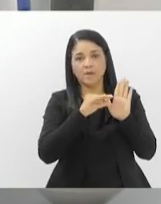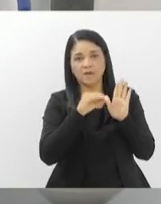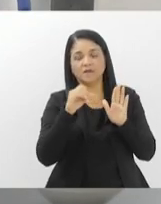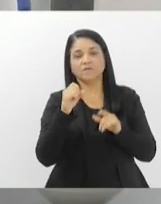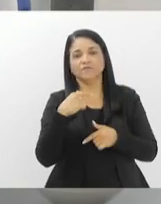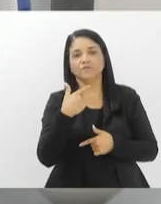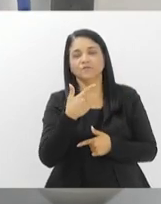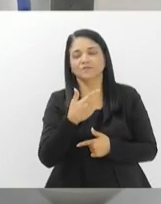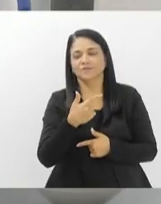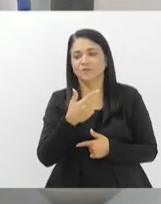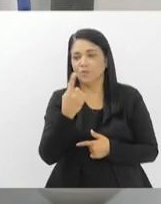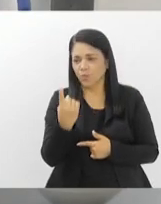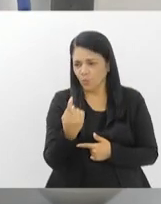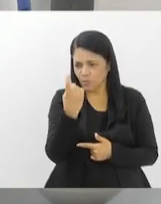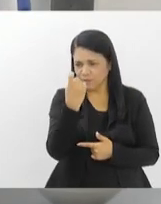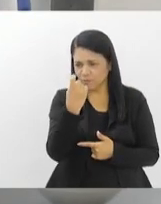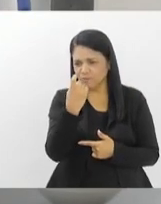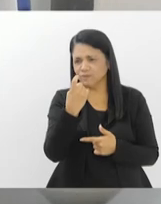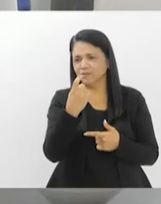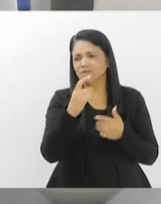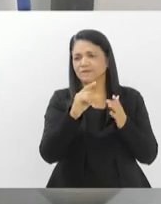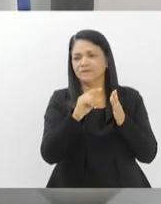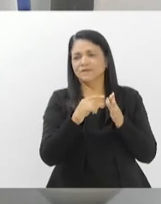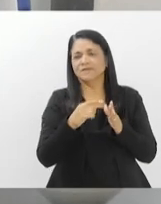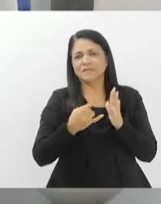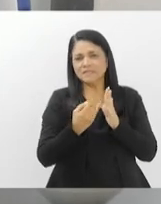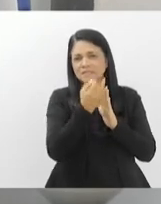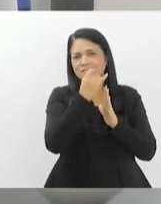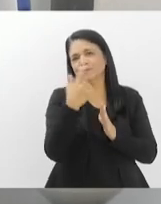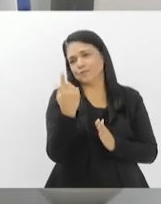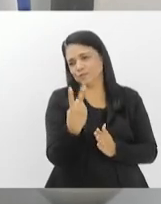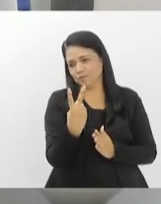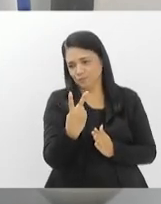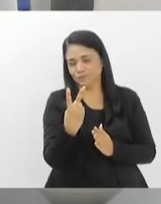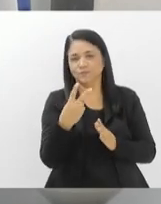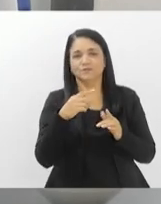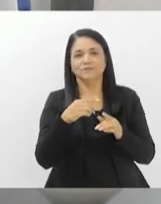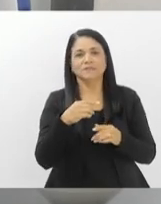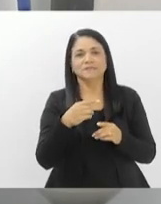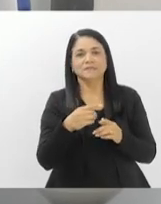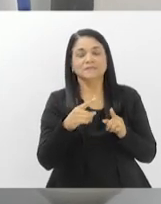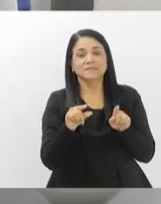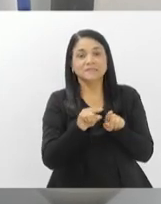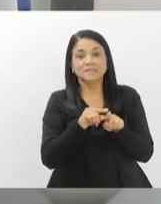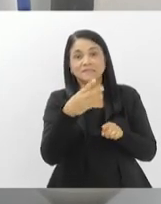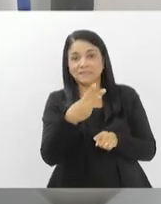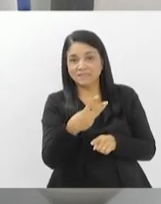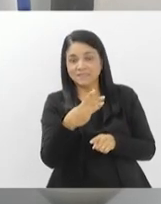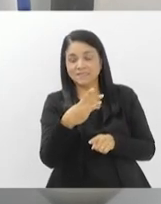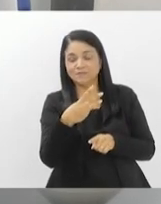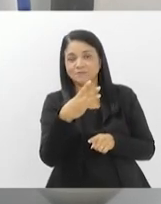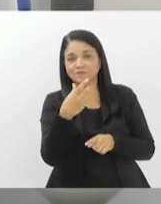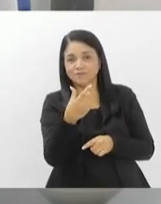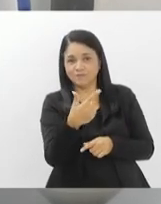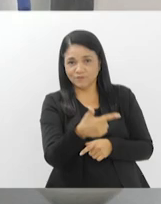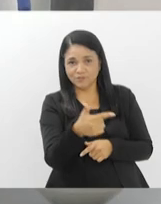45, 227, parágrafo 3º, inciso 2º, 234, inciso 6º, 322, inciso